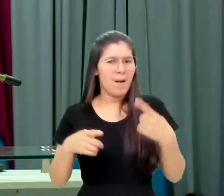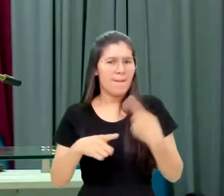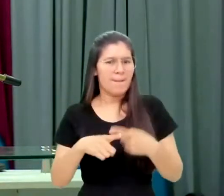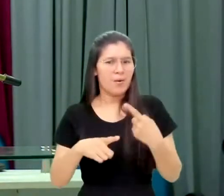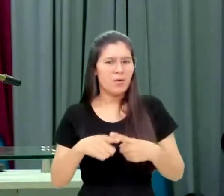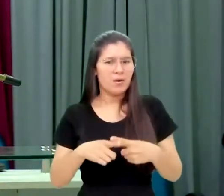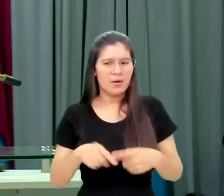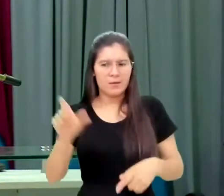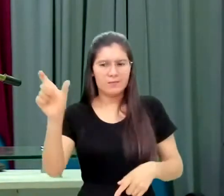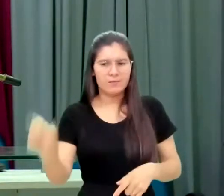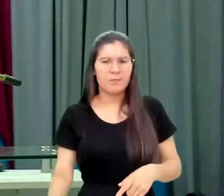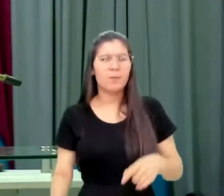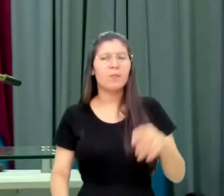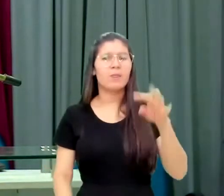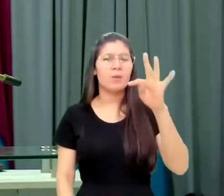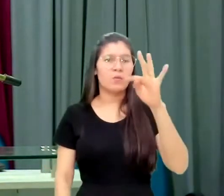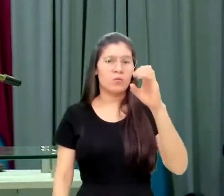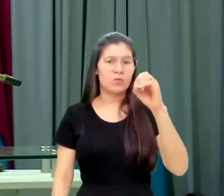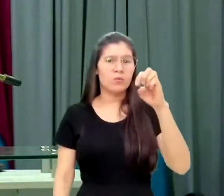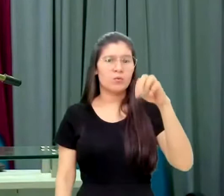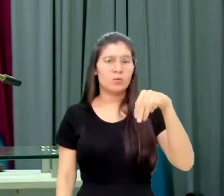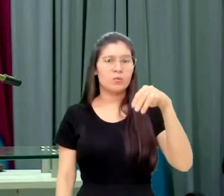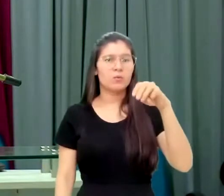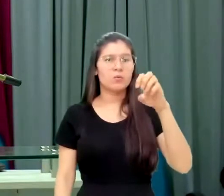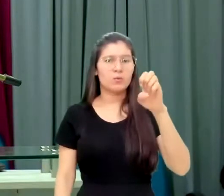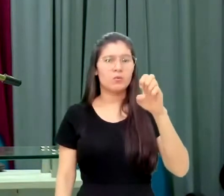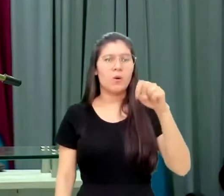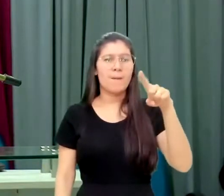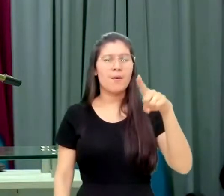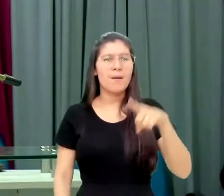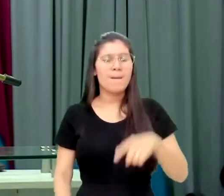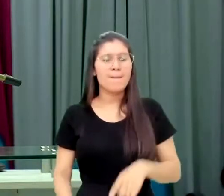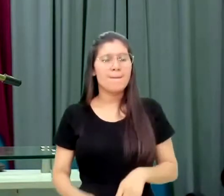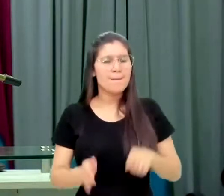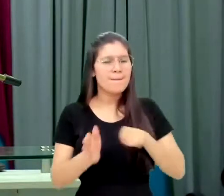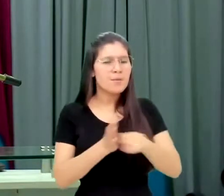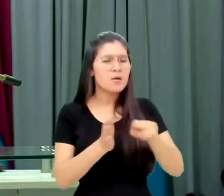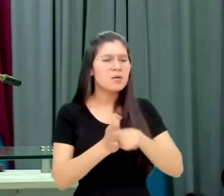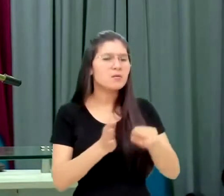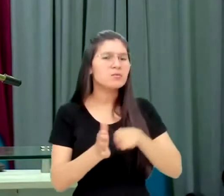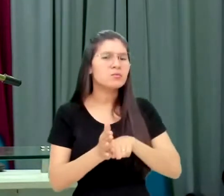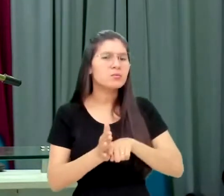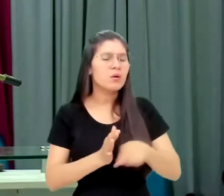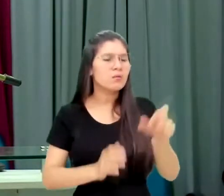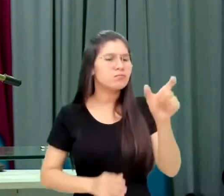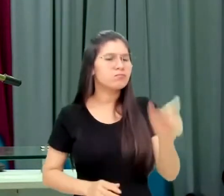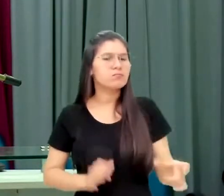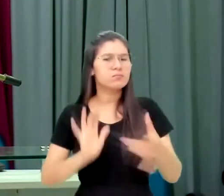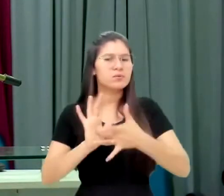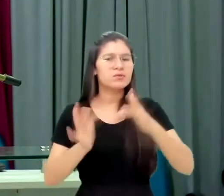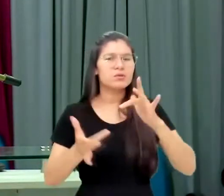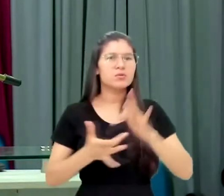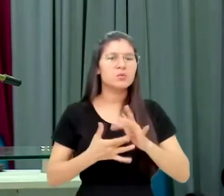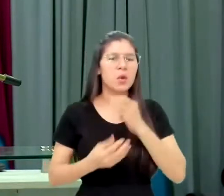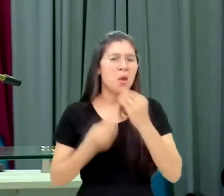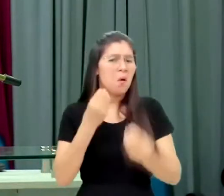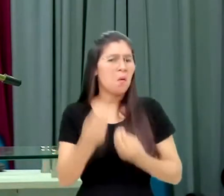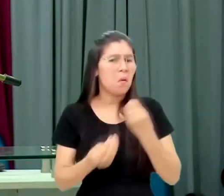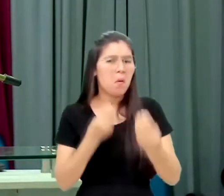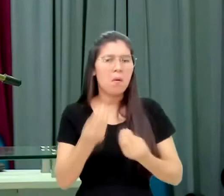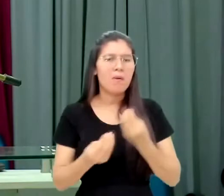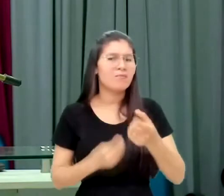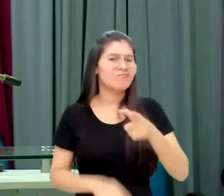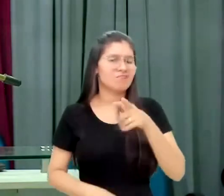onde vais. E como podemos saber o caminho? Penso eu que, como um líder que era o